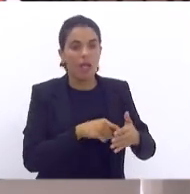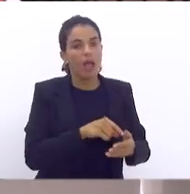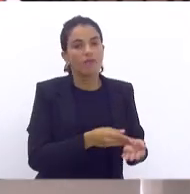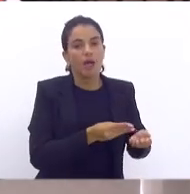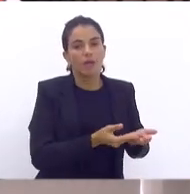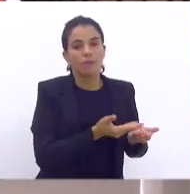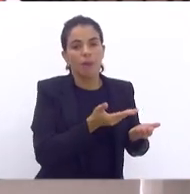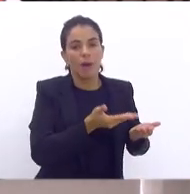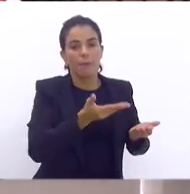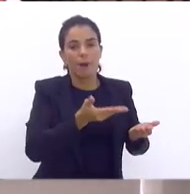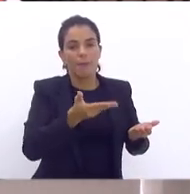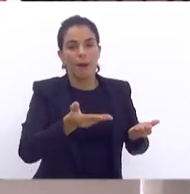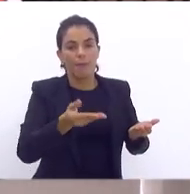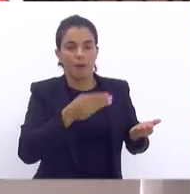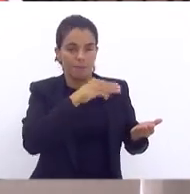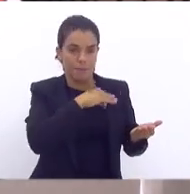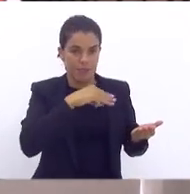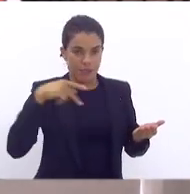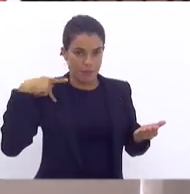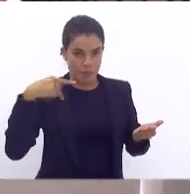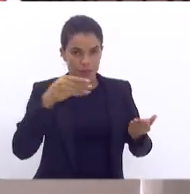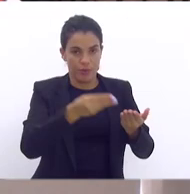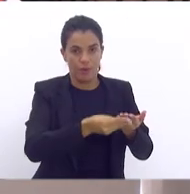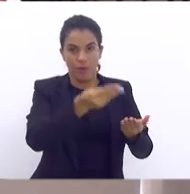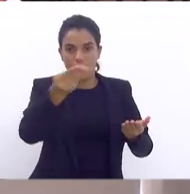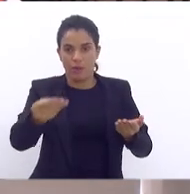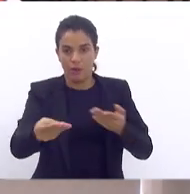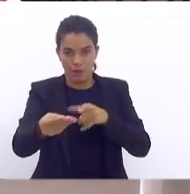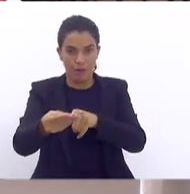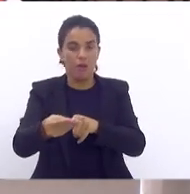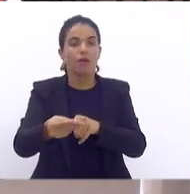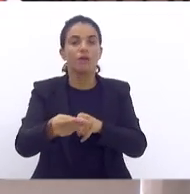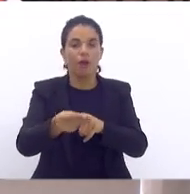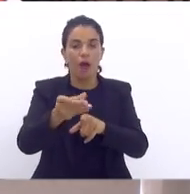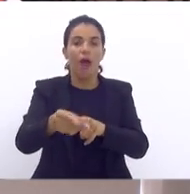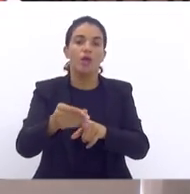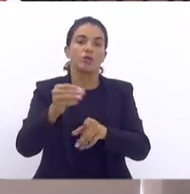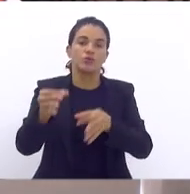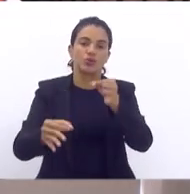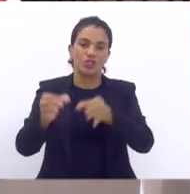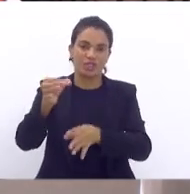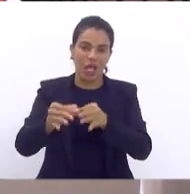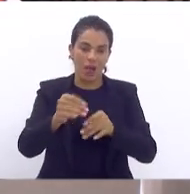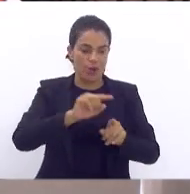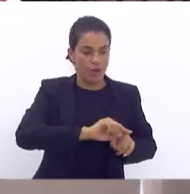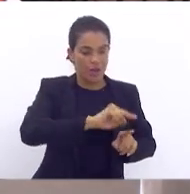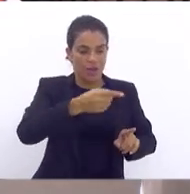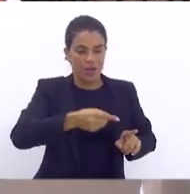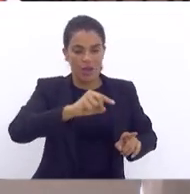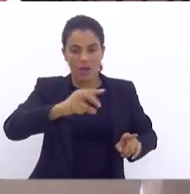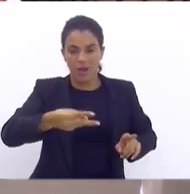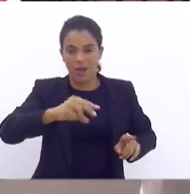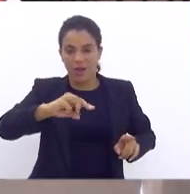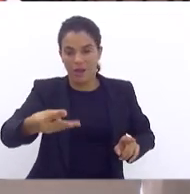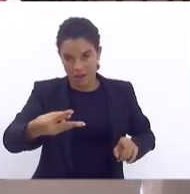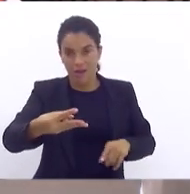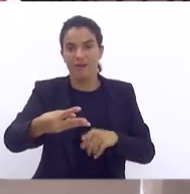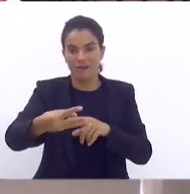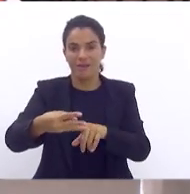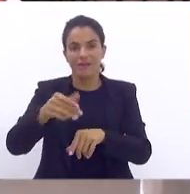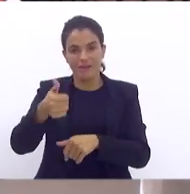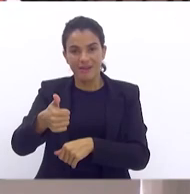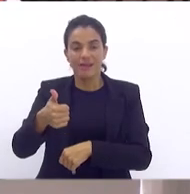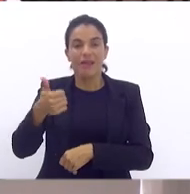chega lá para o Ministério Público, que o Ministério Público oferece a denúncia, quando então o Poder Judiciário vai apreciar aquele fato. Tá?